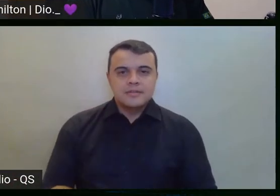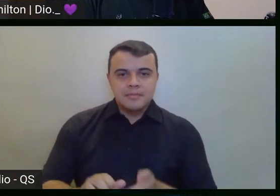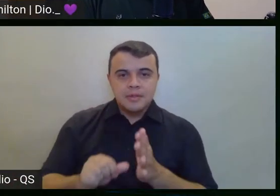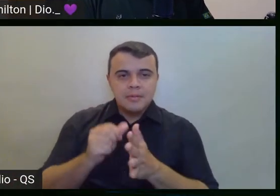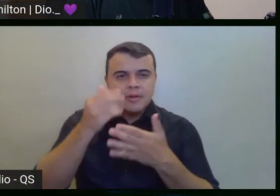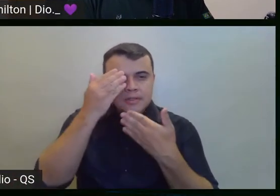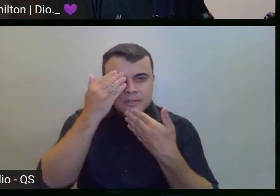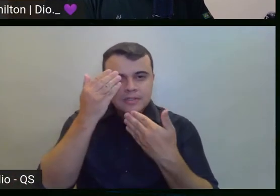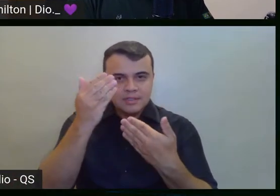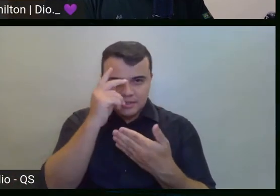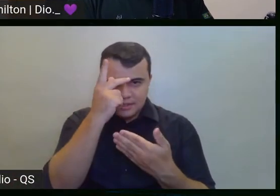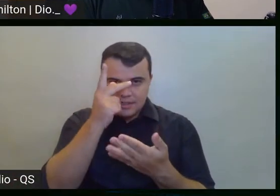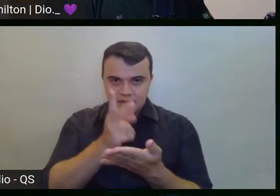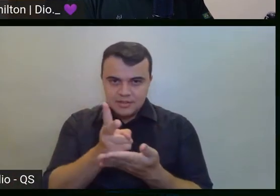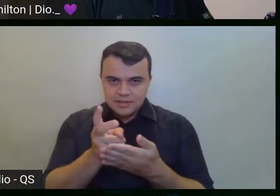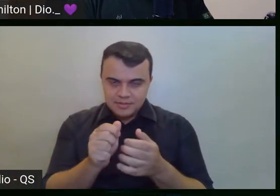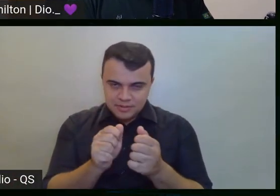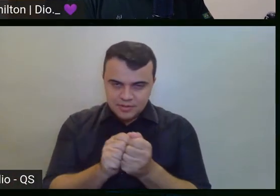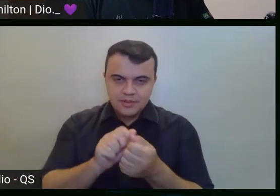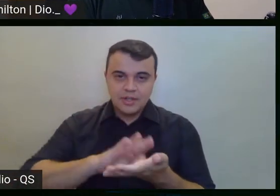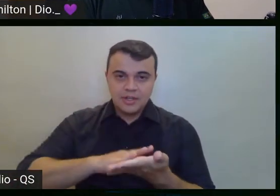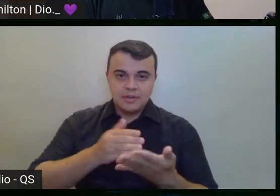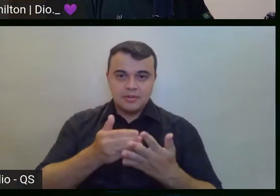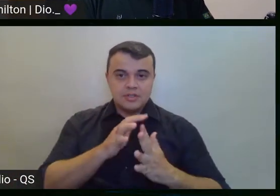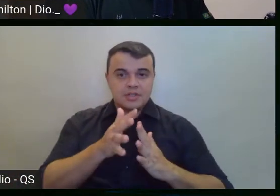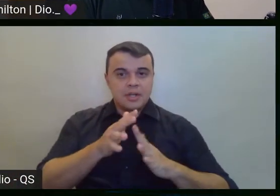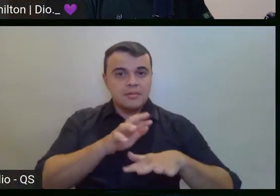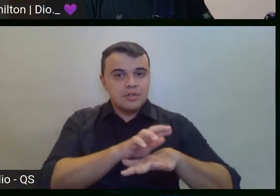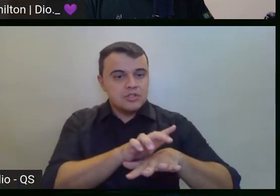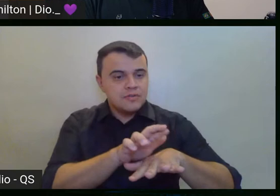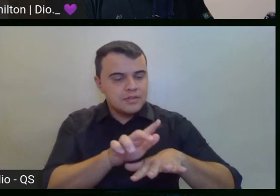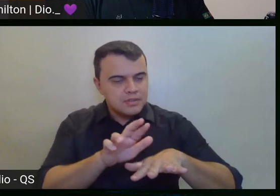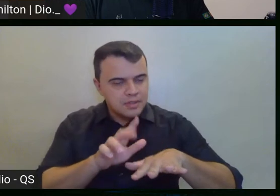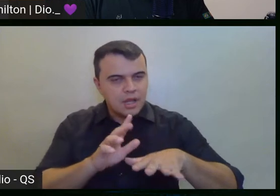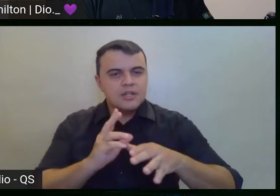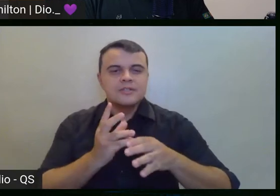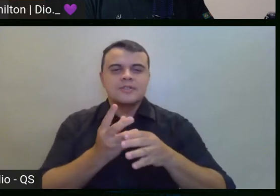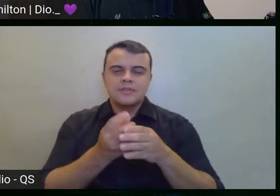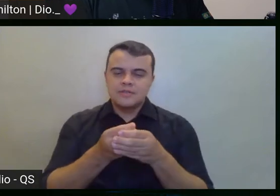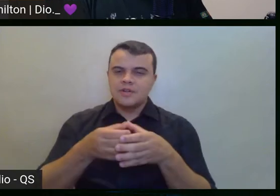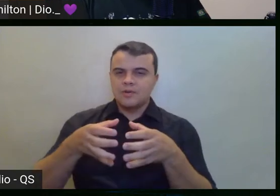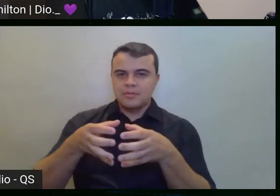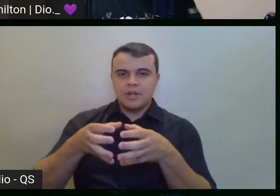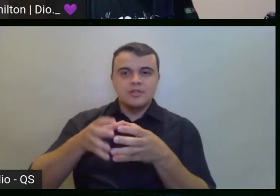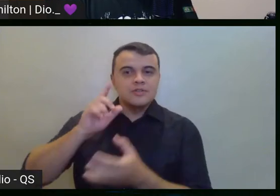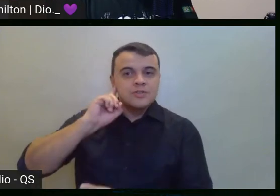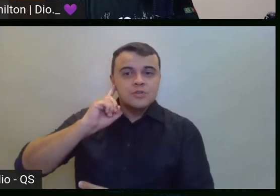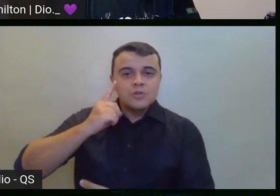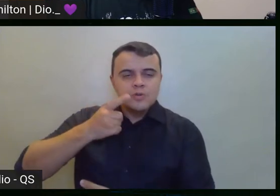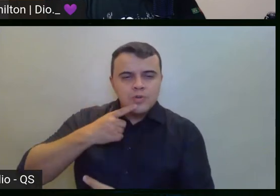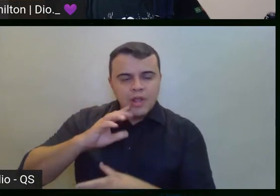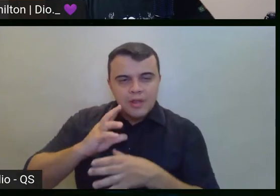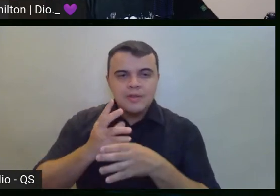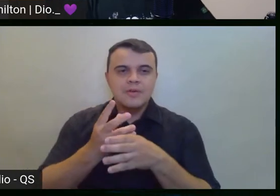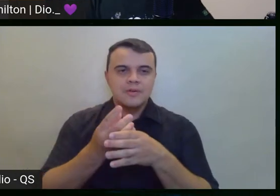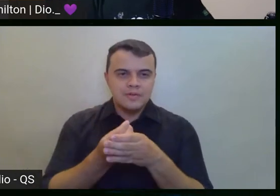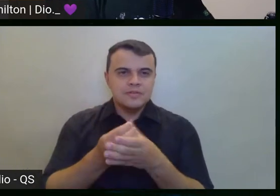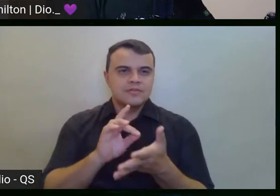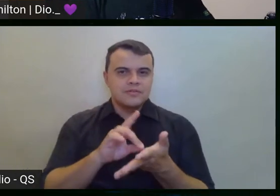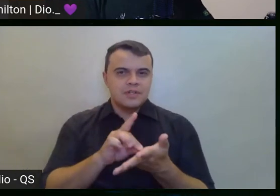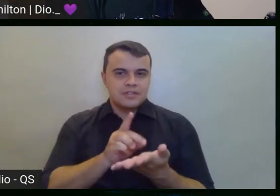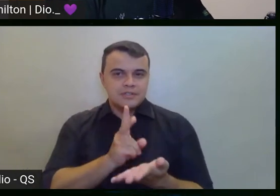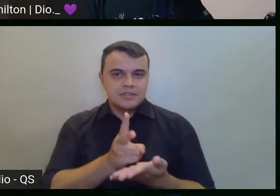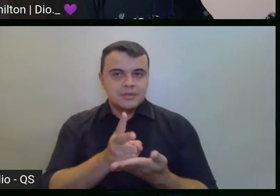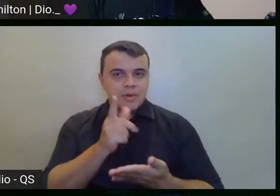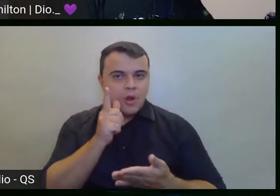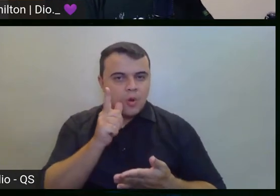agradecer o Helião aqui tá fazendo essa interpretação levando diversidade aí para comunidade surda levando inclusão e que a gente possa